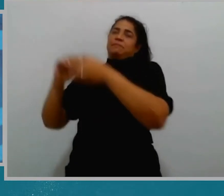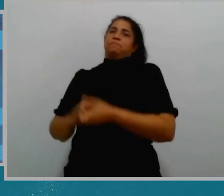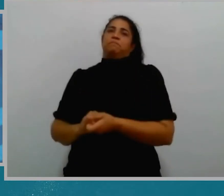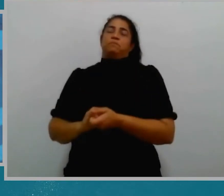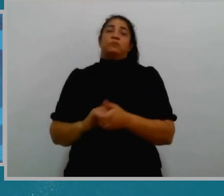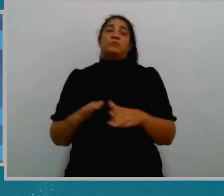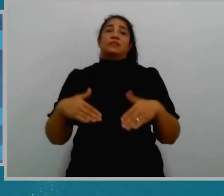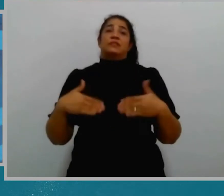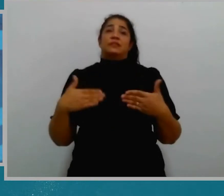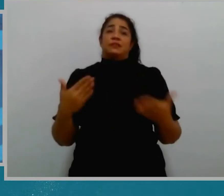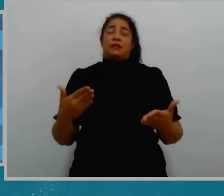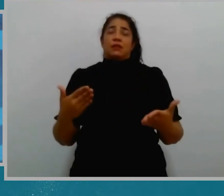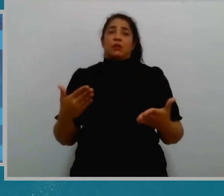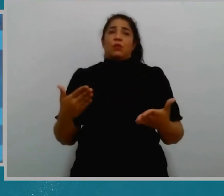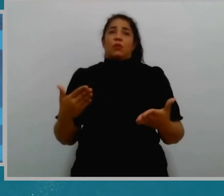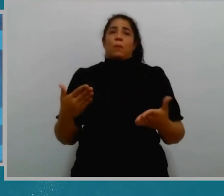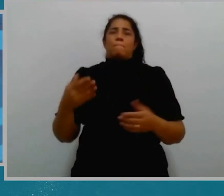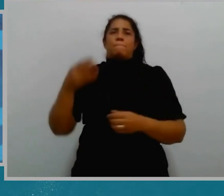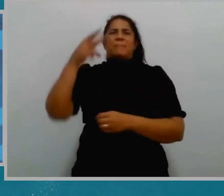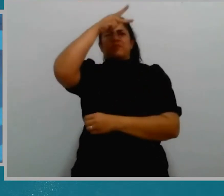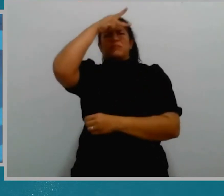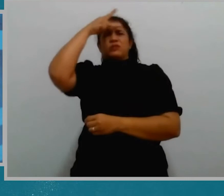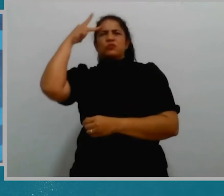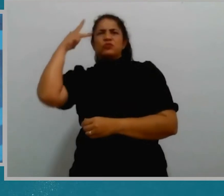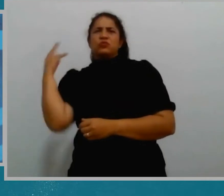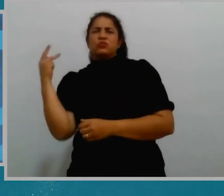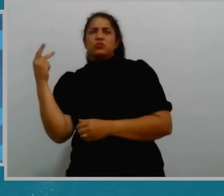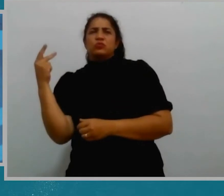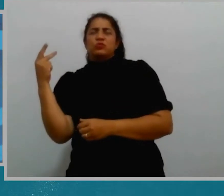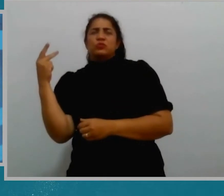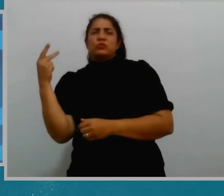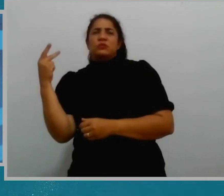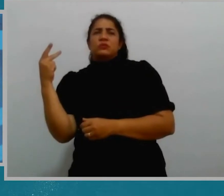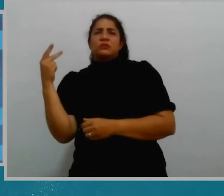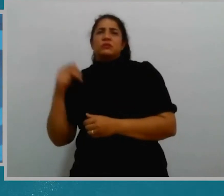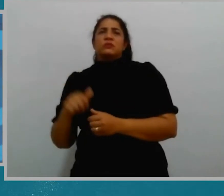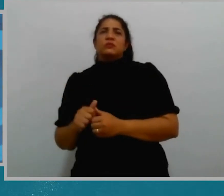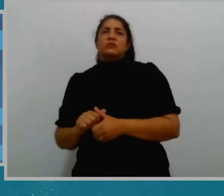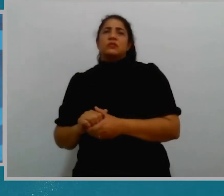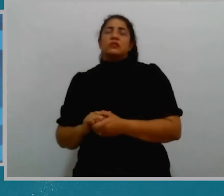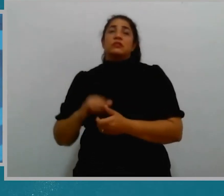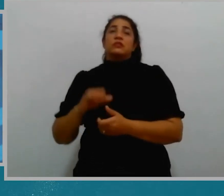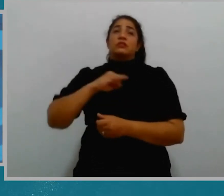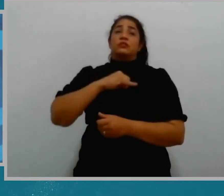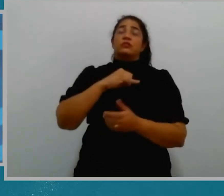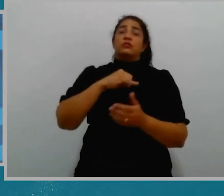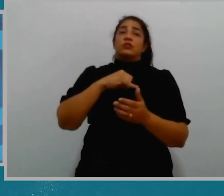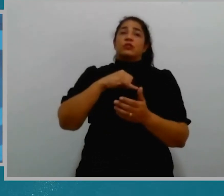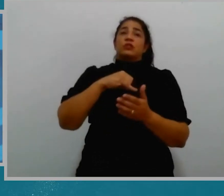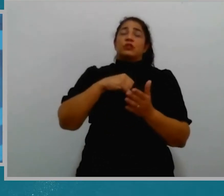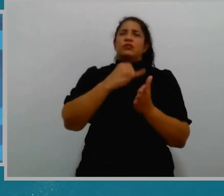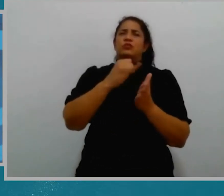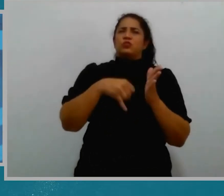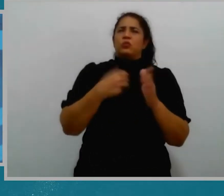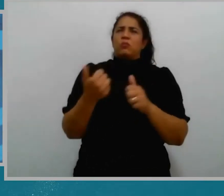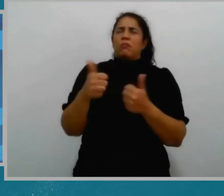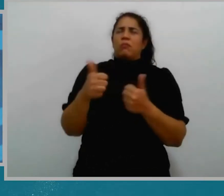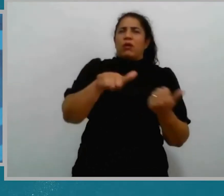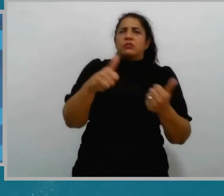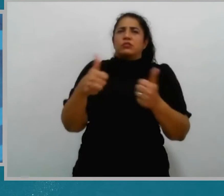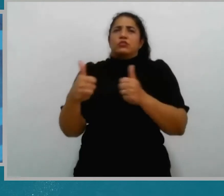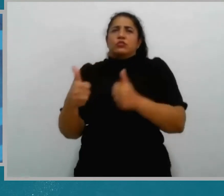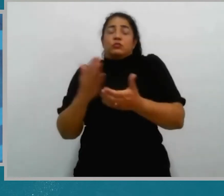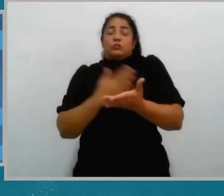Jesus, João Batista, passou a pregar no deserto da Judeia e dizia o quê? Capítulo 3, versículo 2.